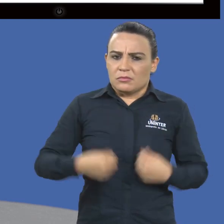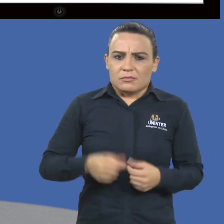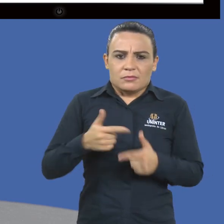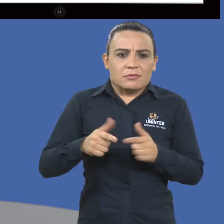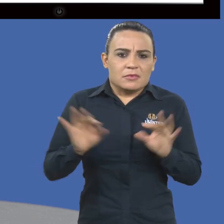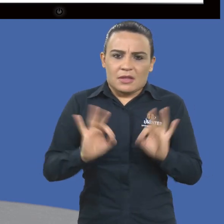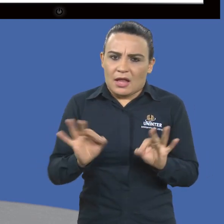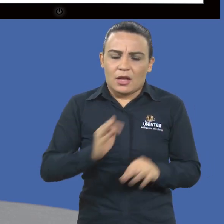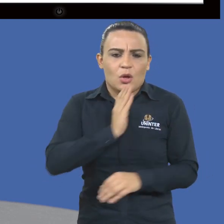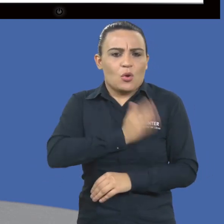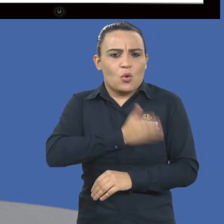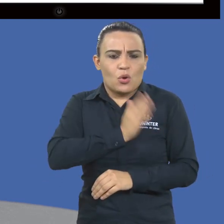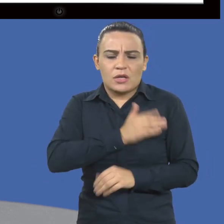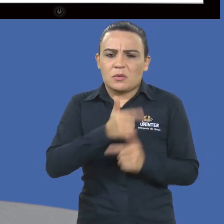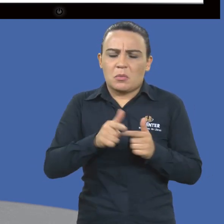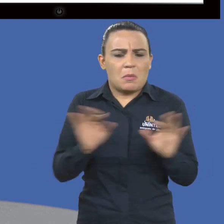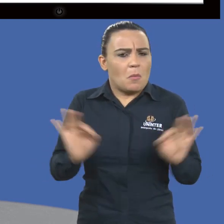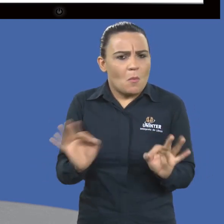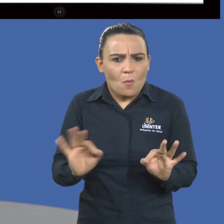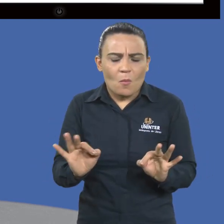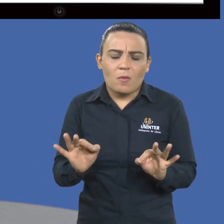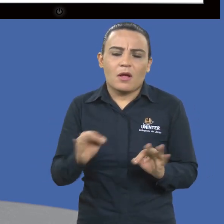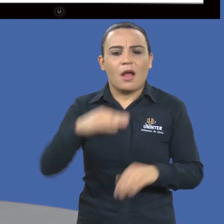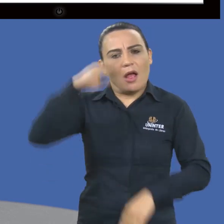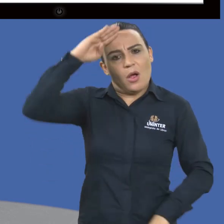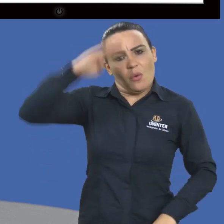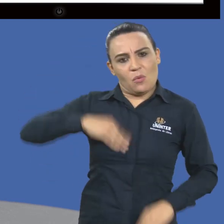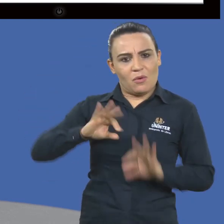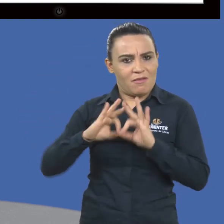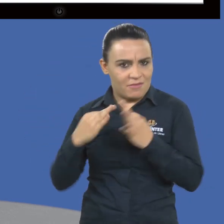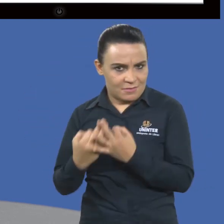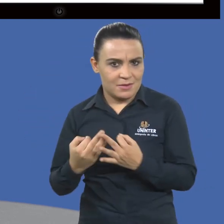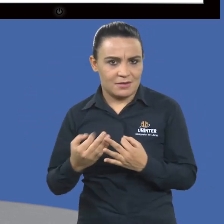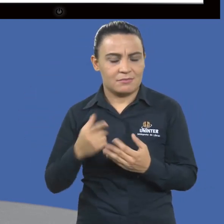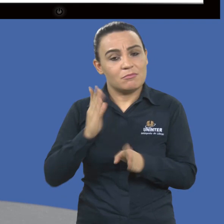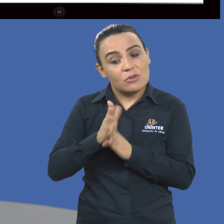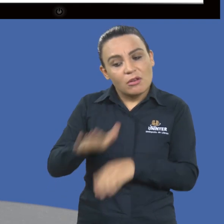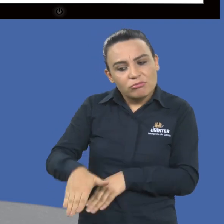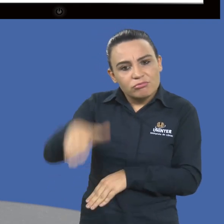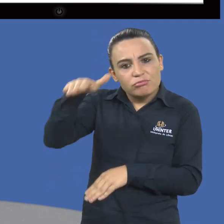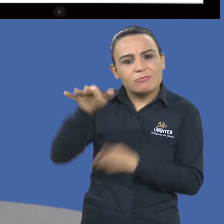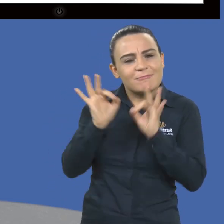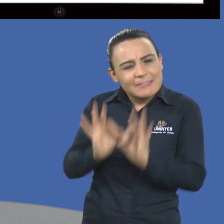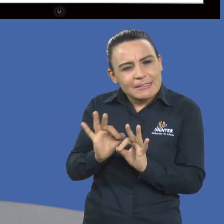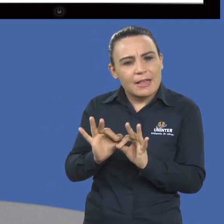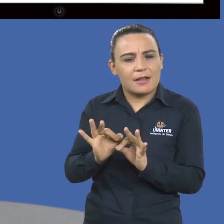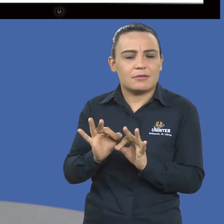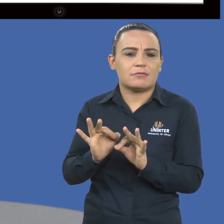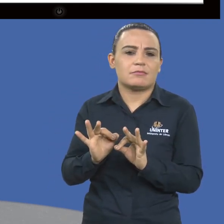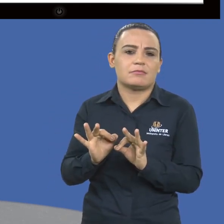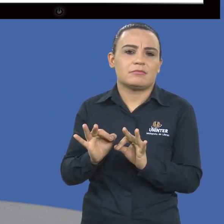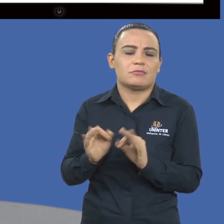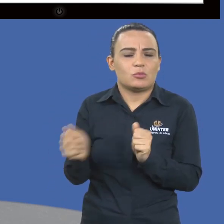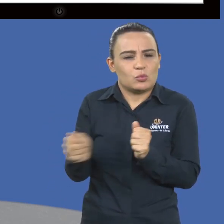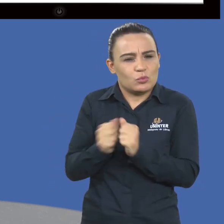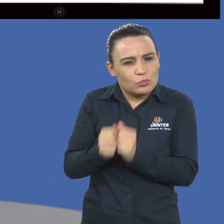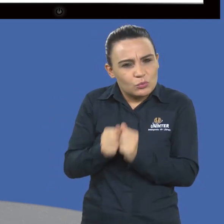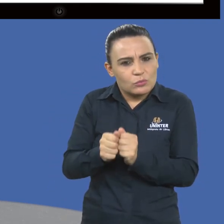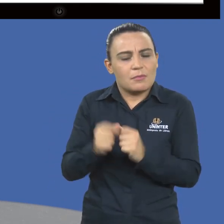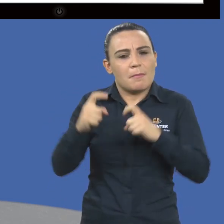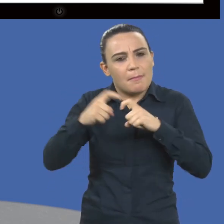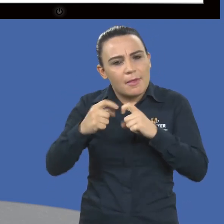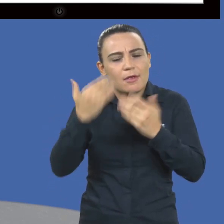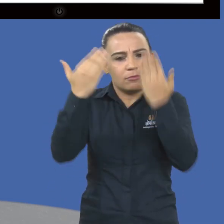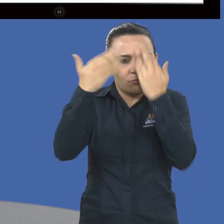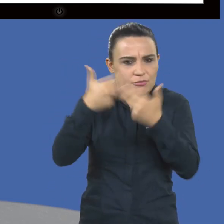pulmonar e assim por diante. Algumas comorbidades, né? No quarto item que eu estou